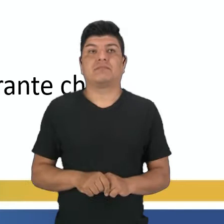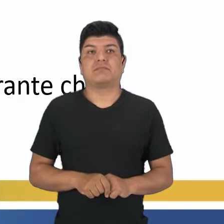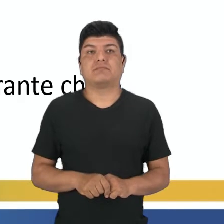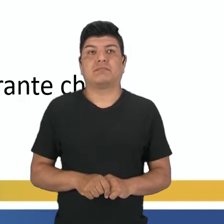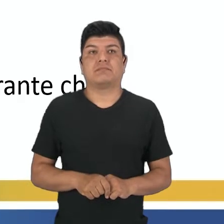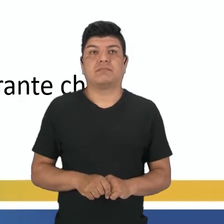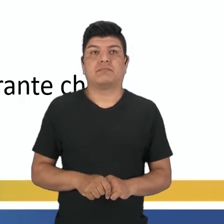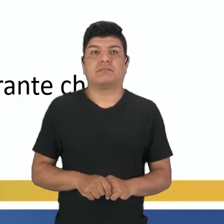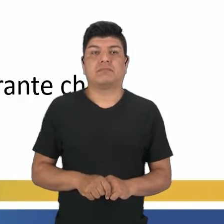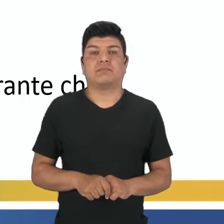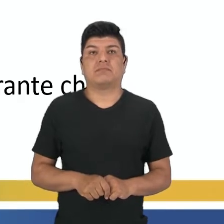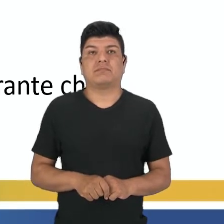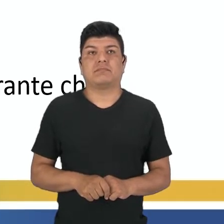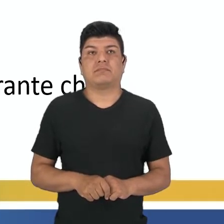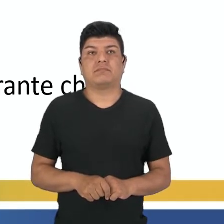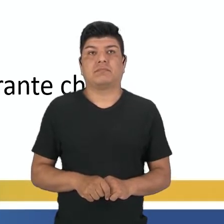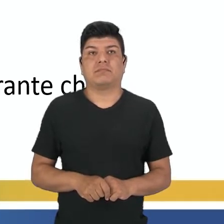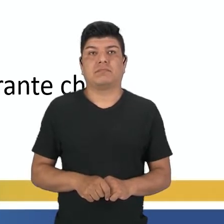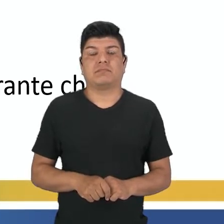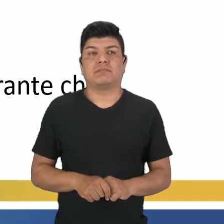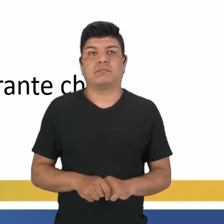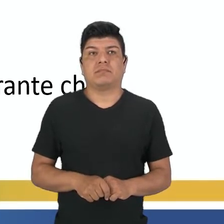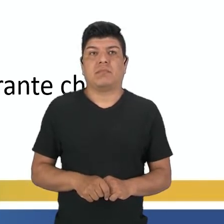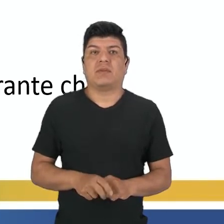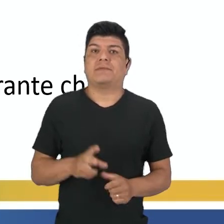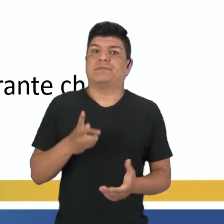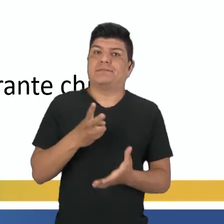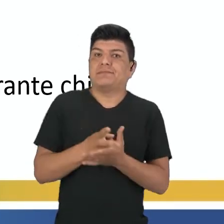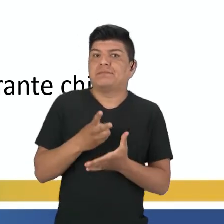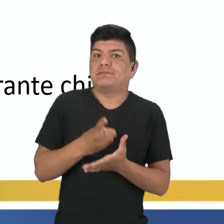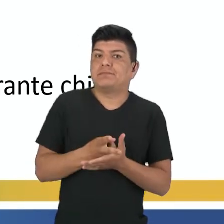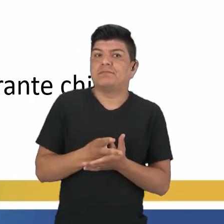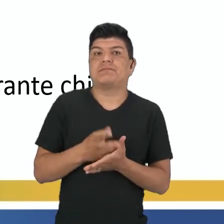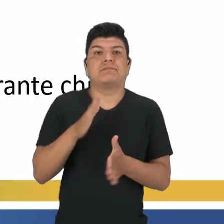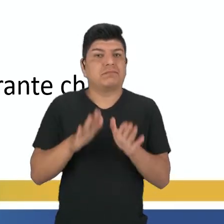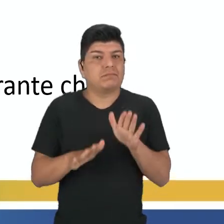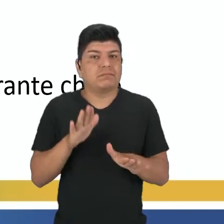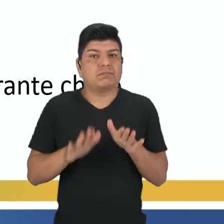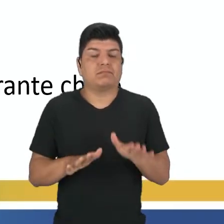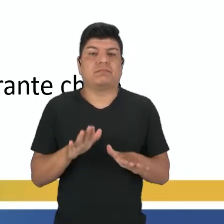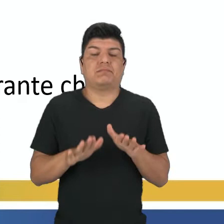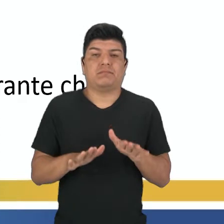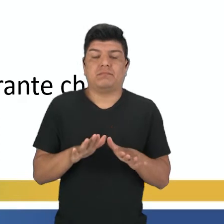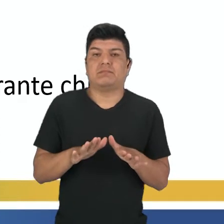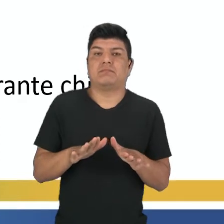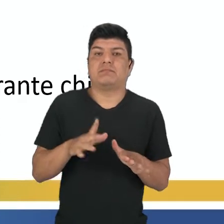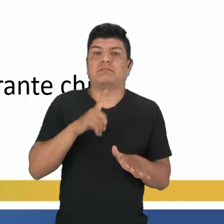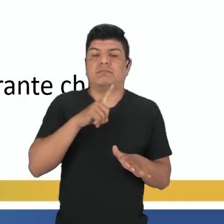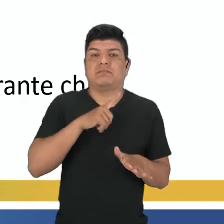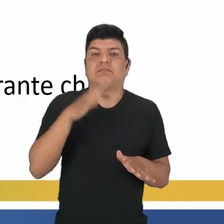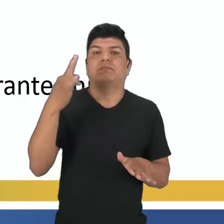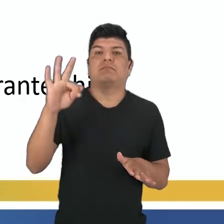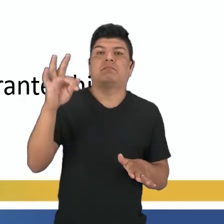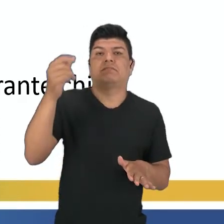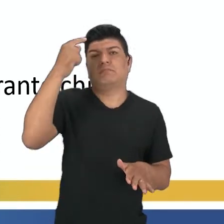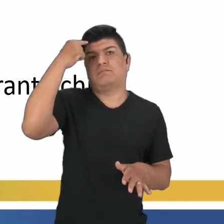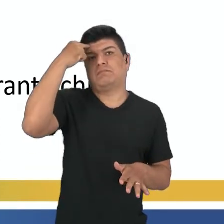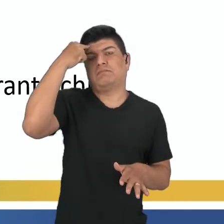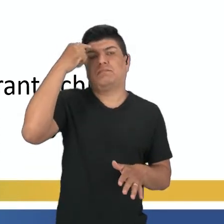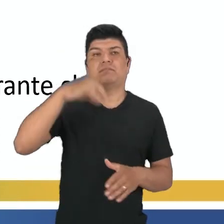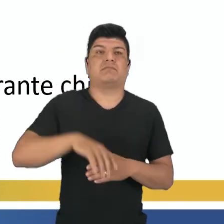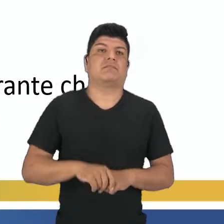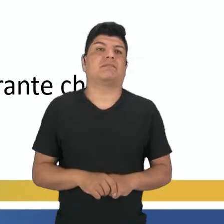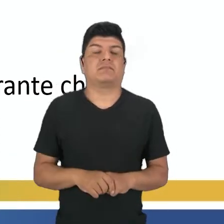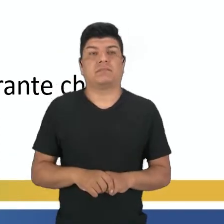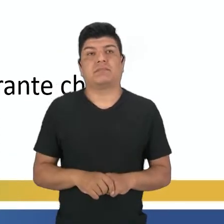Posteriormente, frequentemente, tenho dolor de cabeça, ou seja, de vez em quando, né? Frequente ali, eu tenho uma dor de cabeça. E a